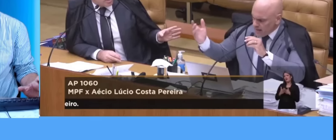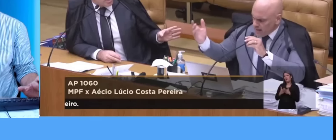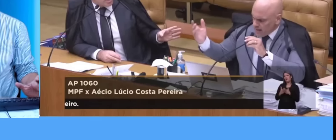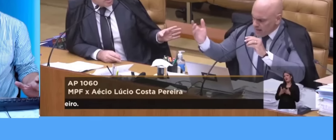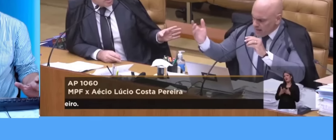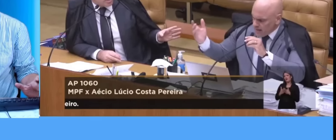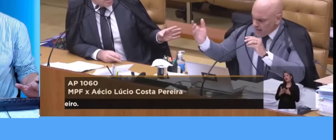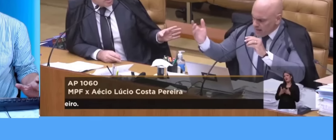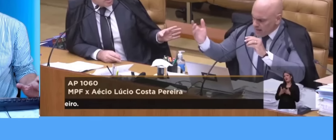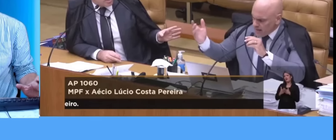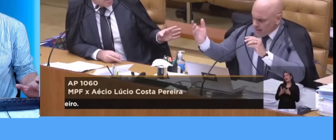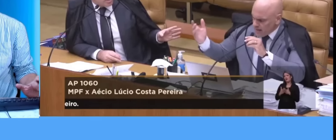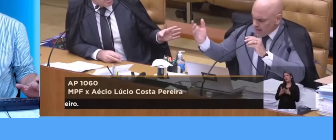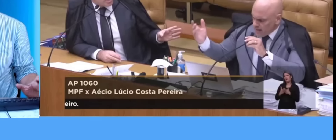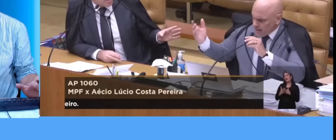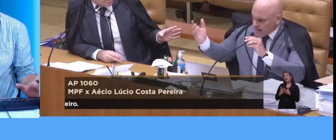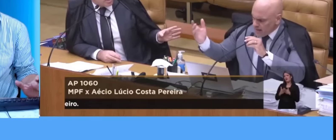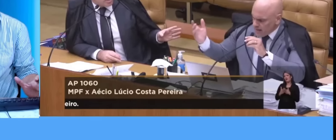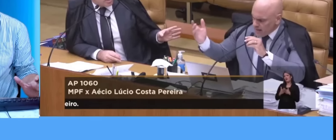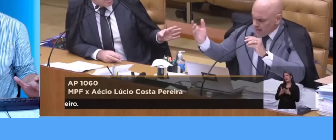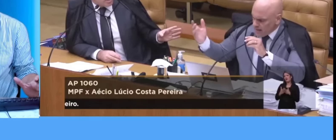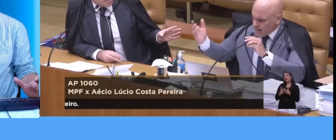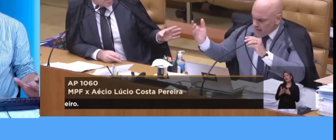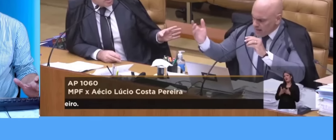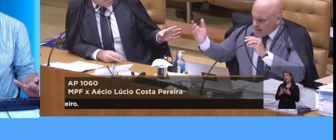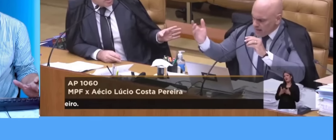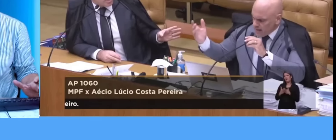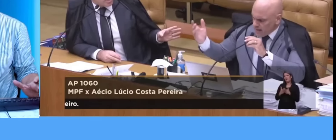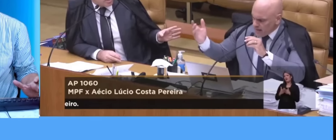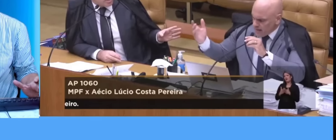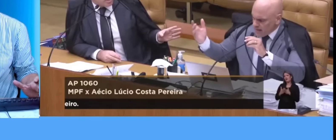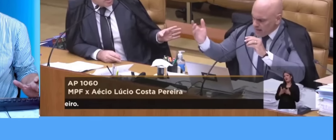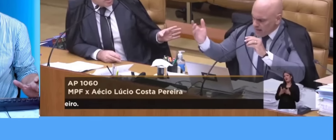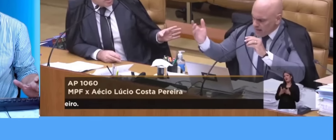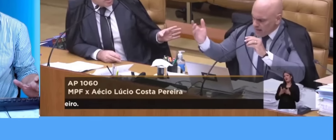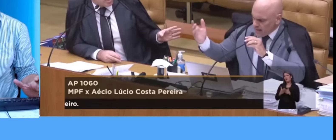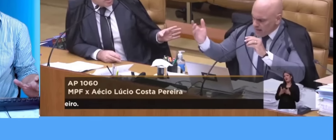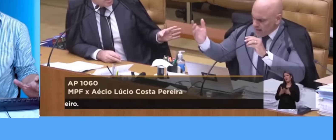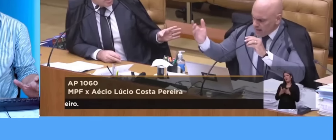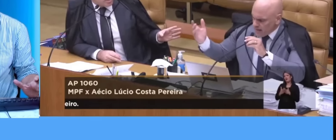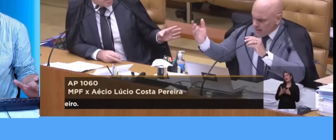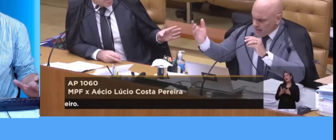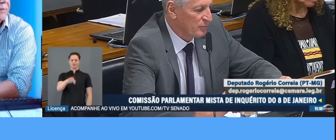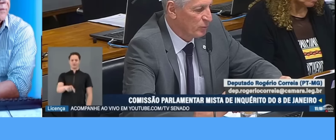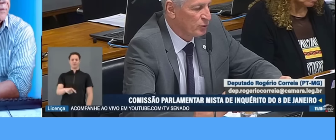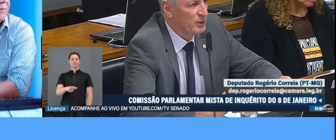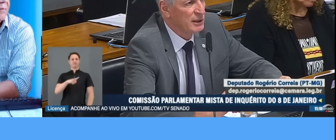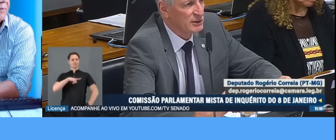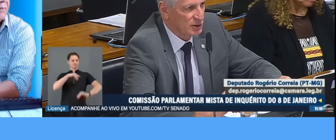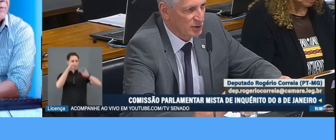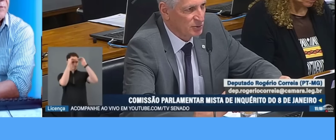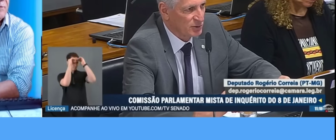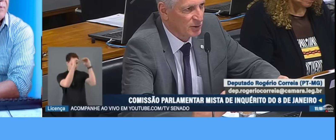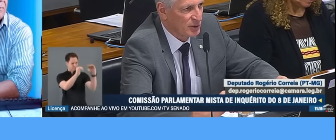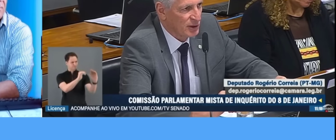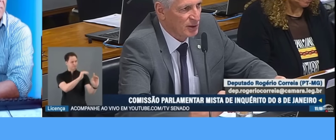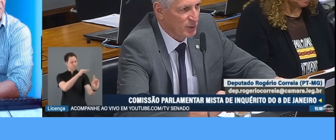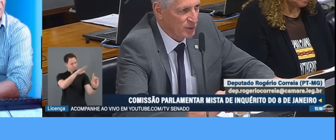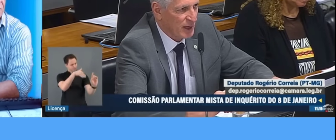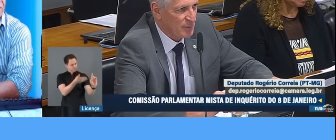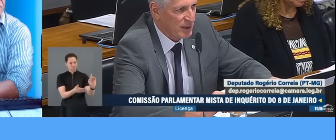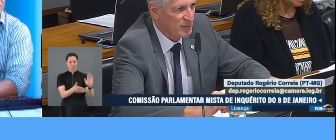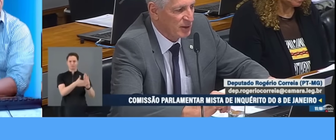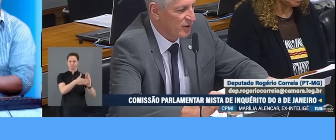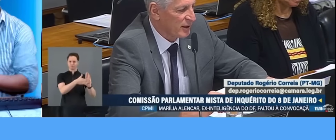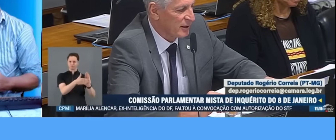fazer. Você vai ficar estarrecido com o que ele vai trazer. Vamos nessa? Então, queria, em primeiro